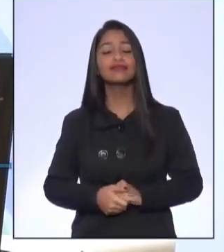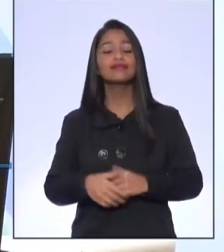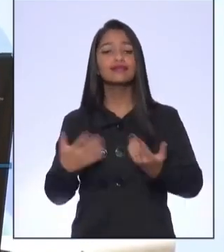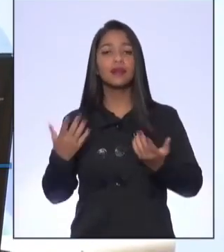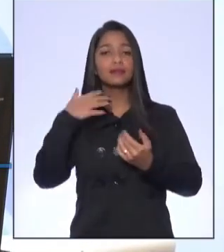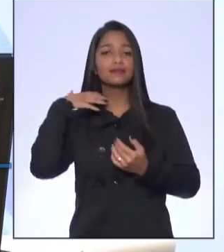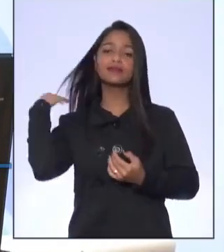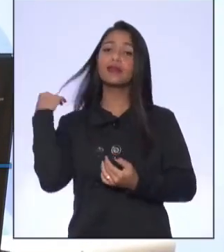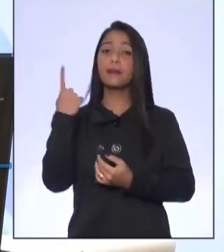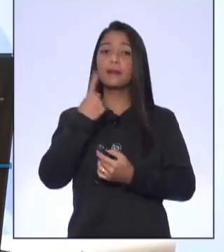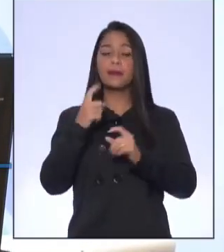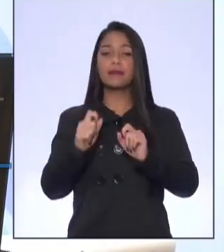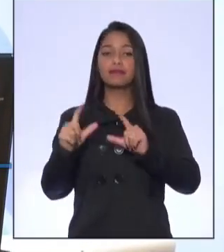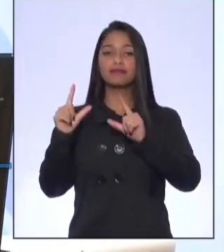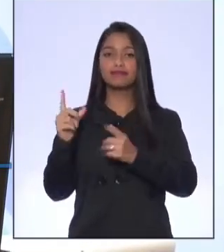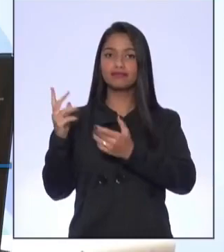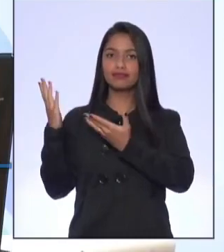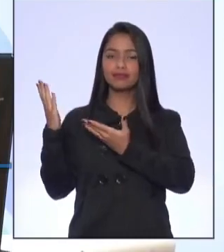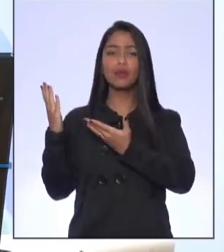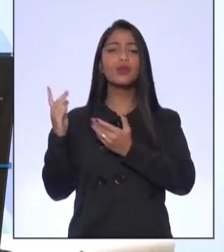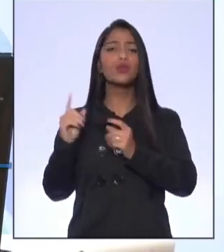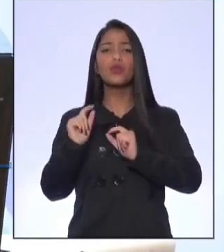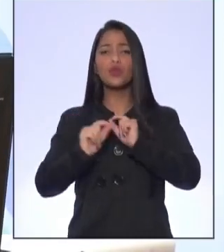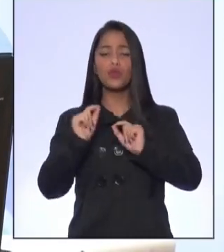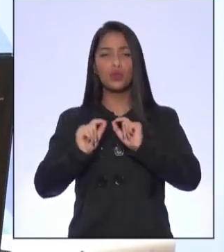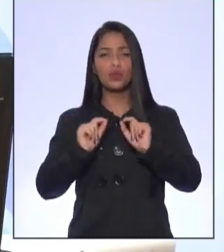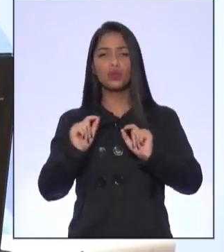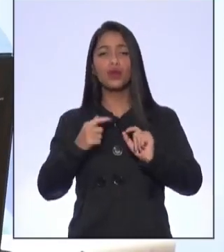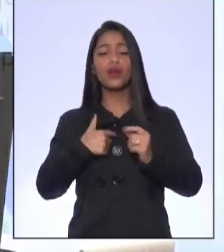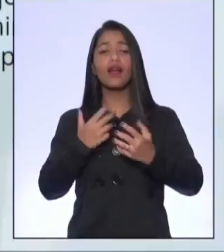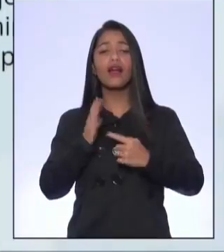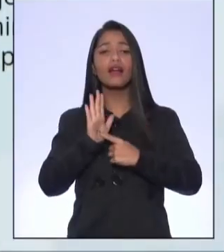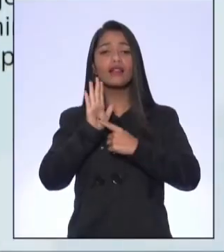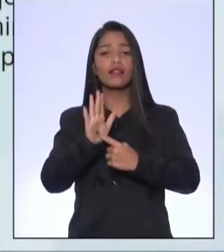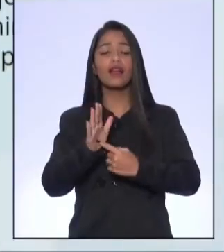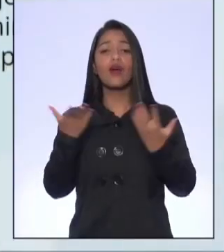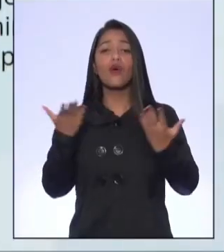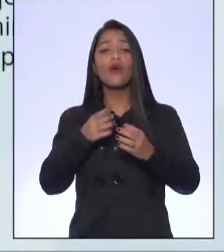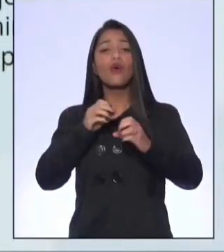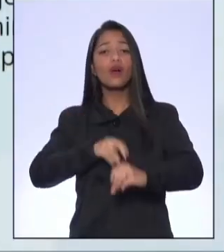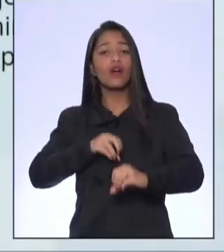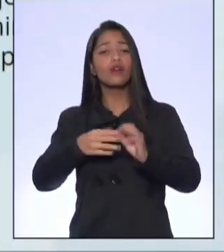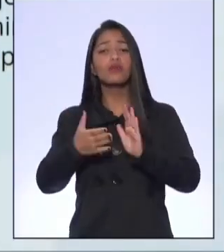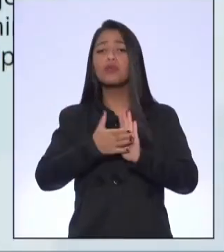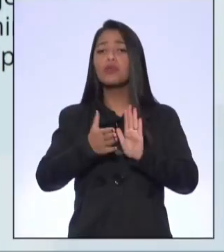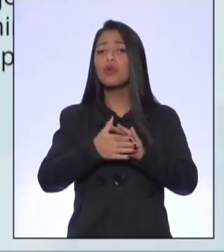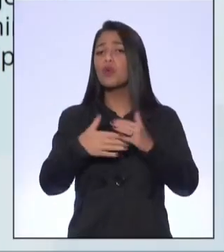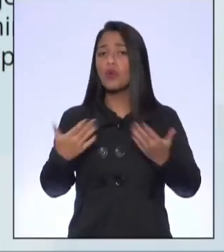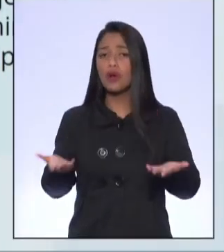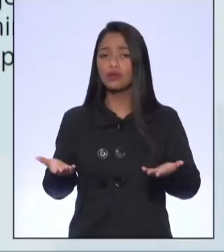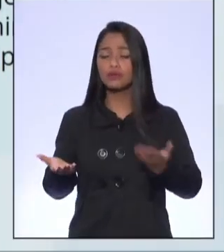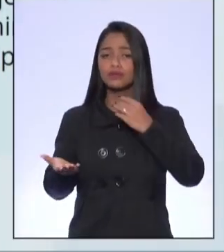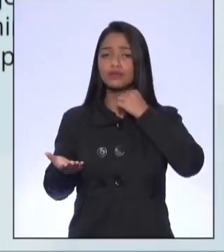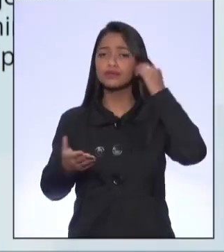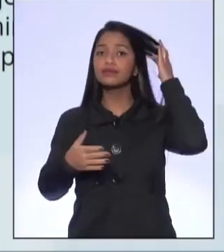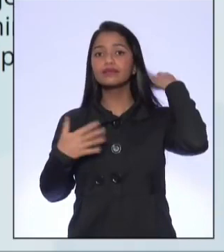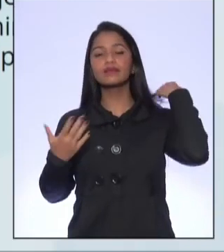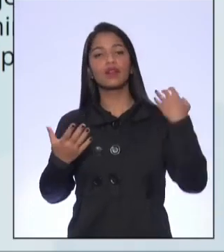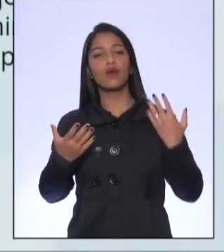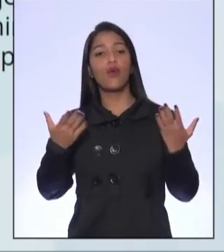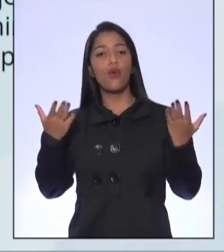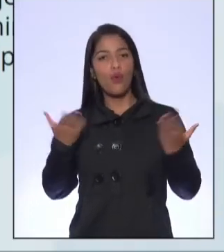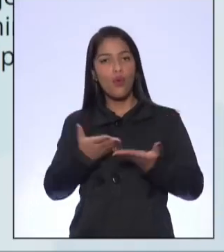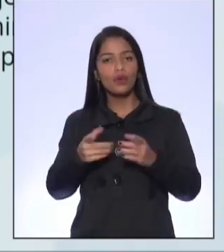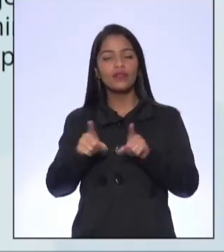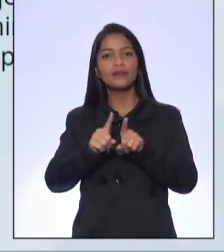primeira tela aí para vocês, né? Eu vou apresentar qual que será a proposta dessa aula, né? Então, essa semana de revisão, tanto